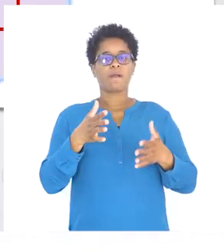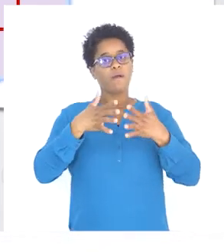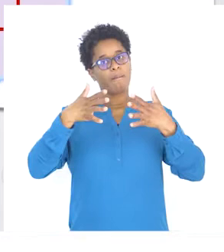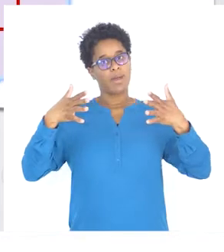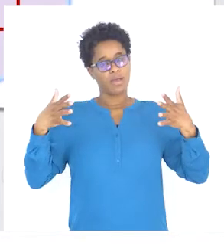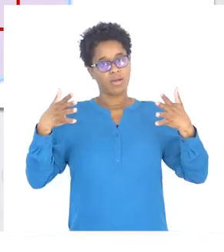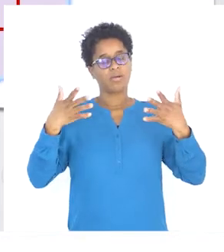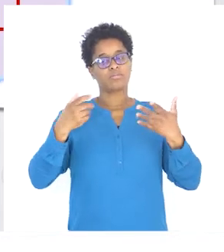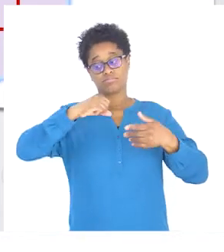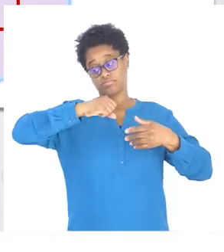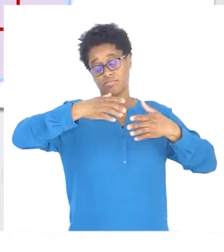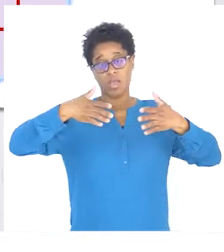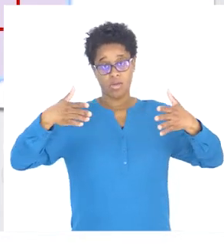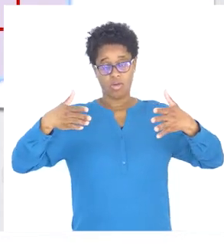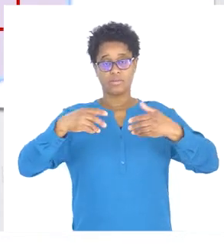maior, não é?